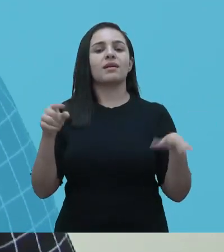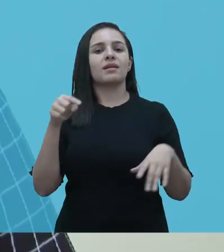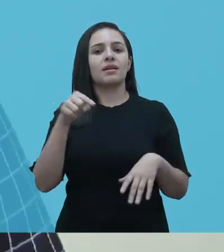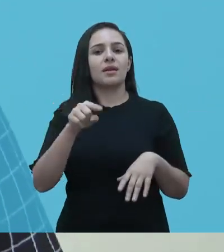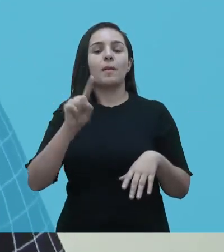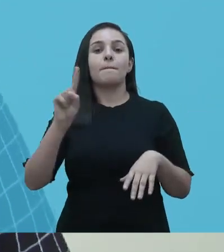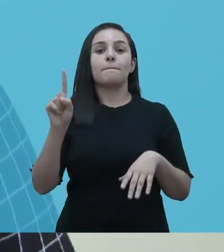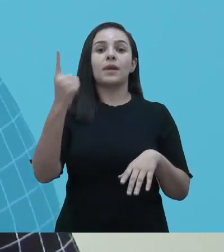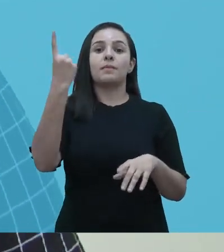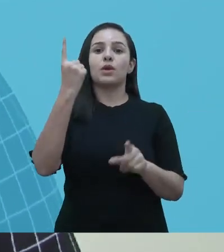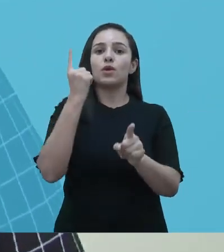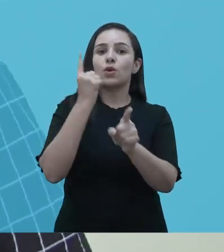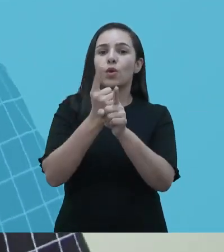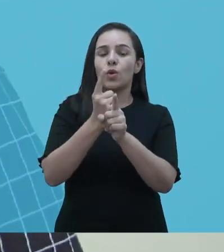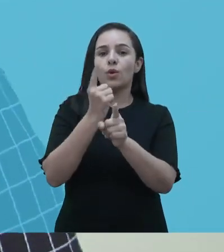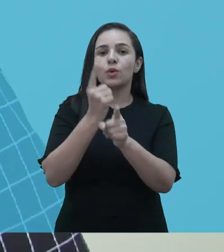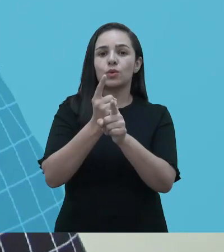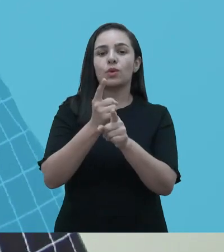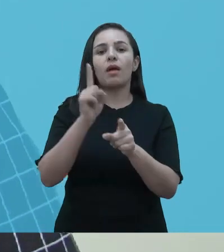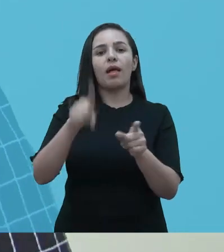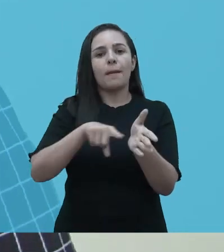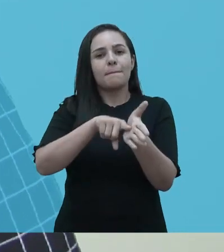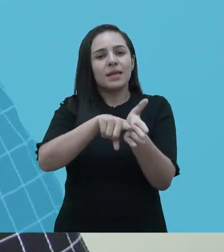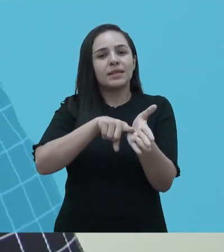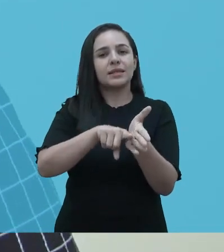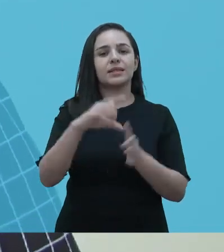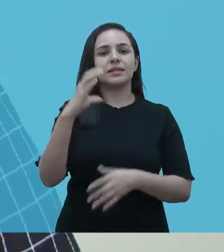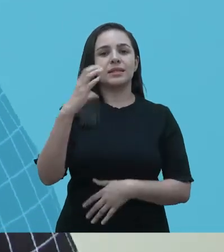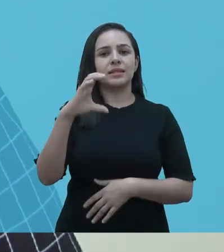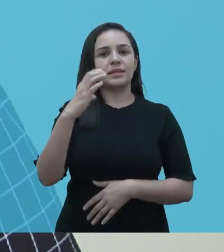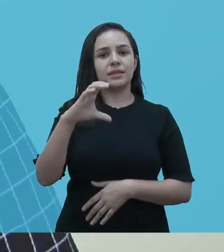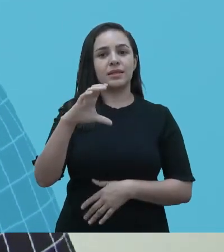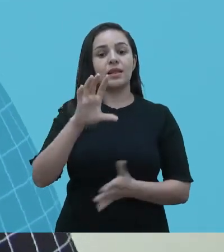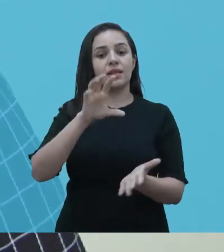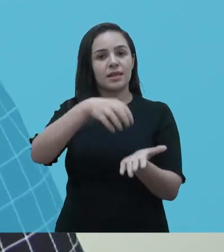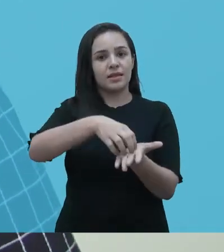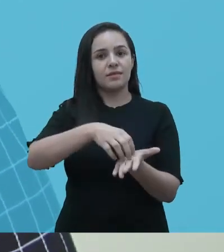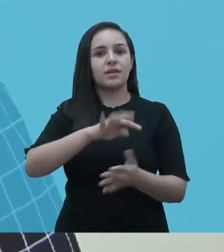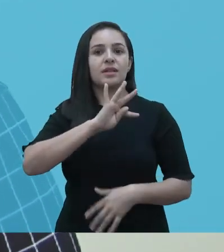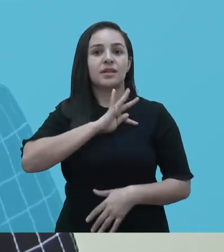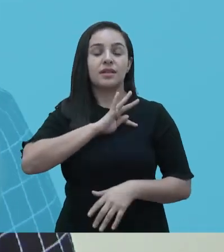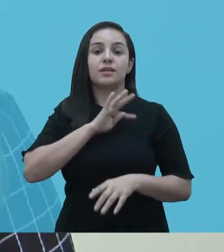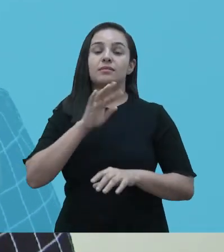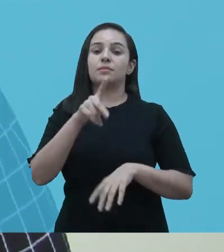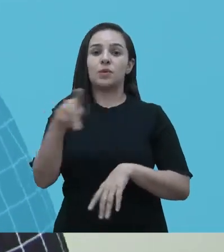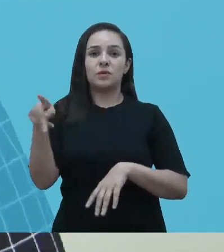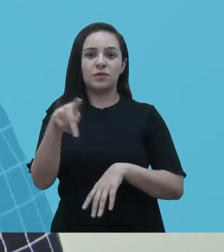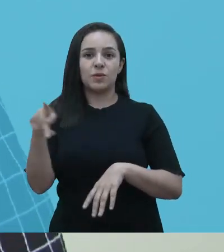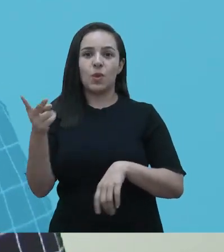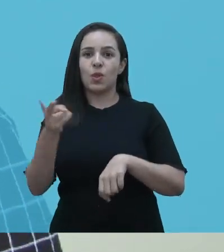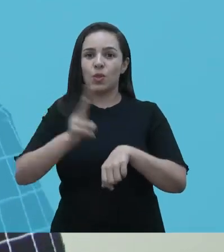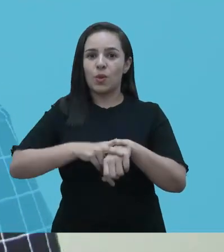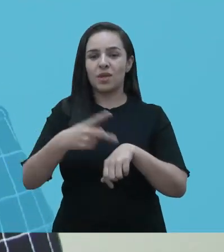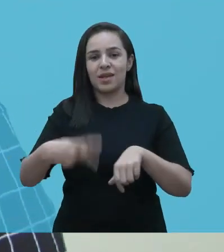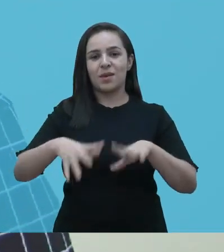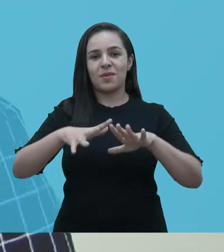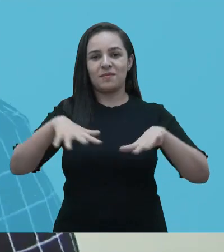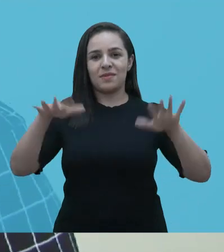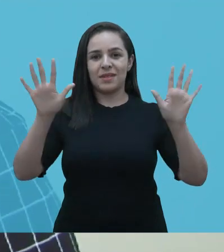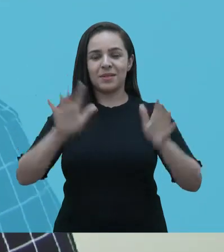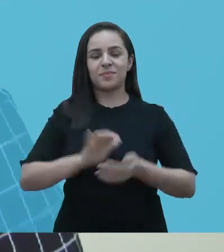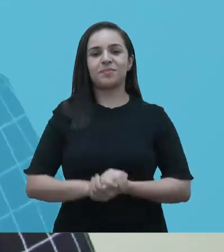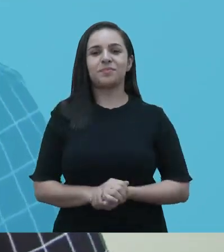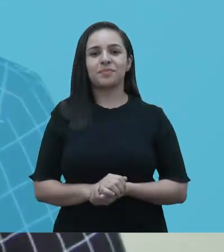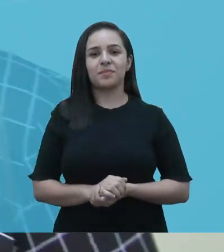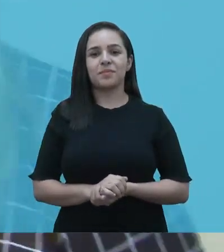é o primeiro encontro de produção de pesquisa científica dos servidores docentes e técnico administrativos da